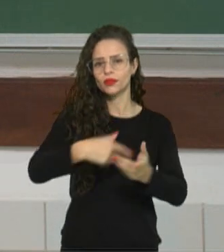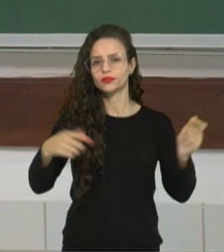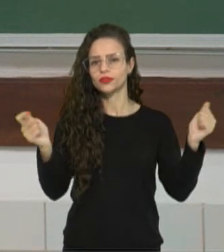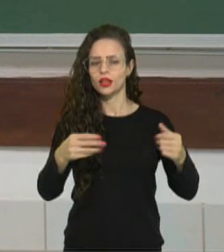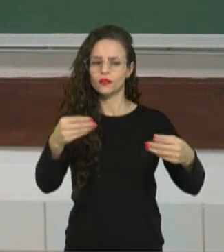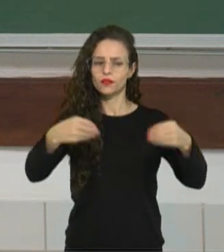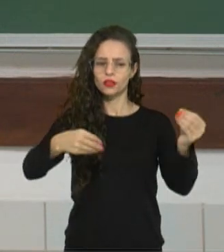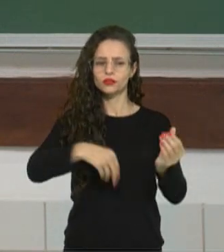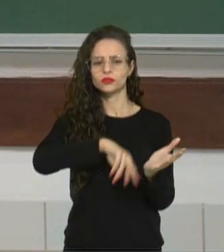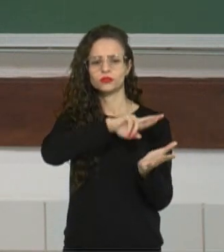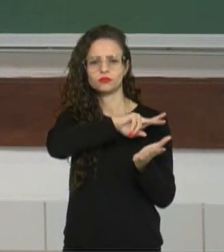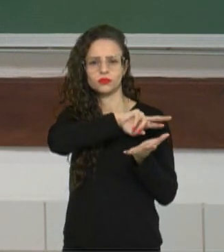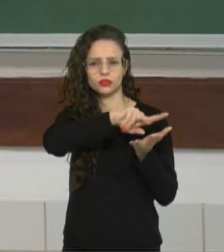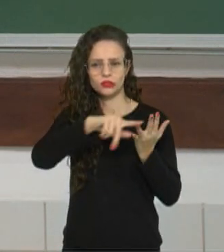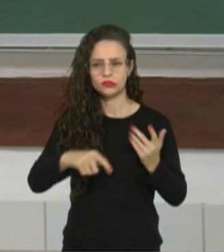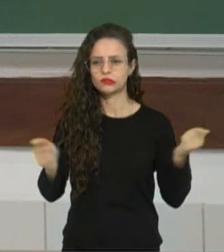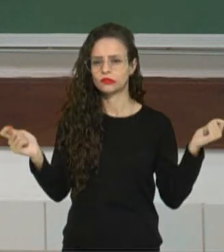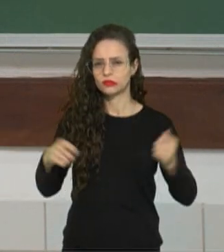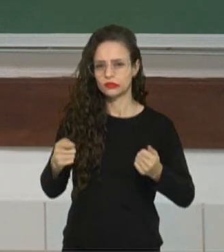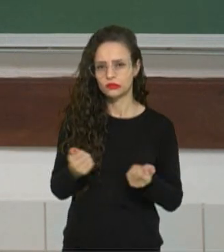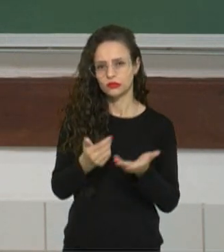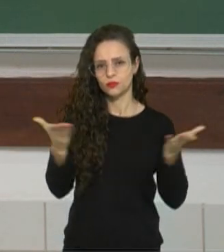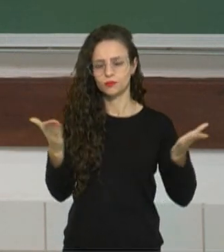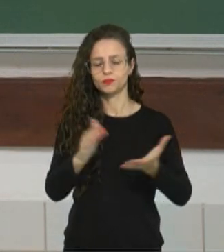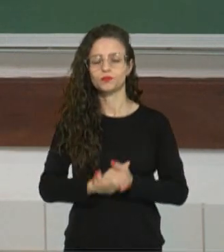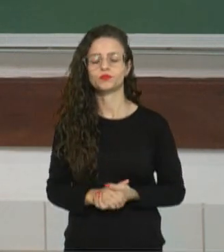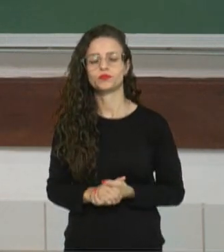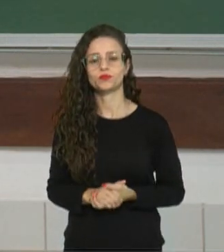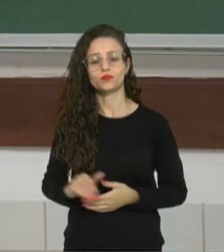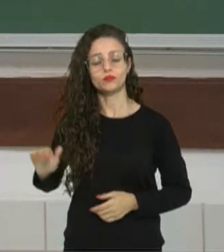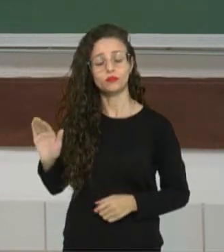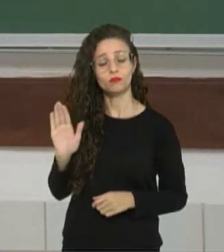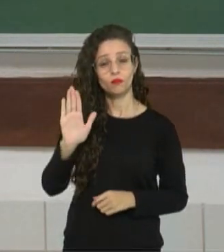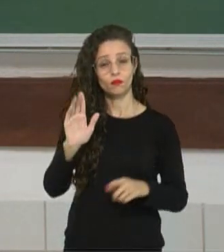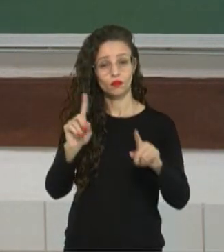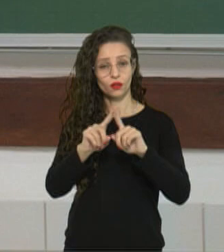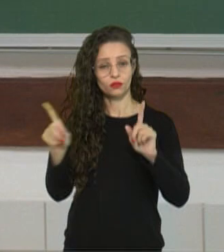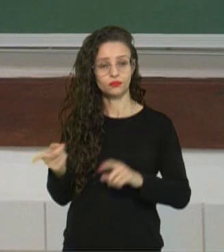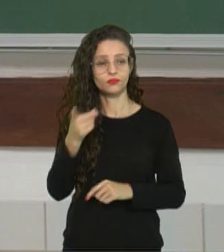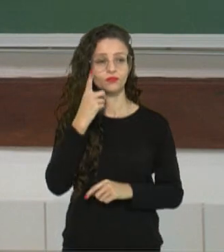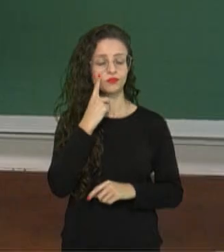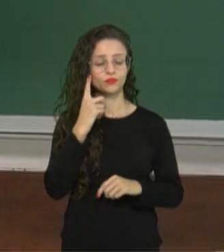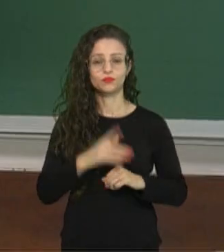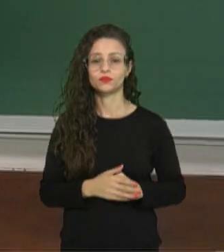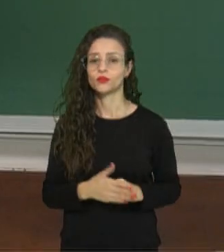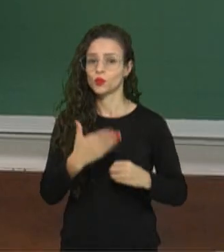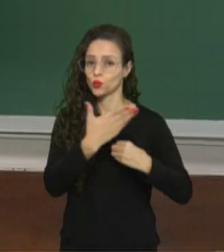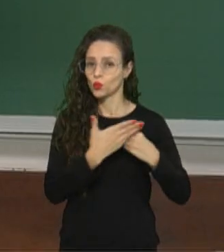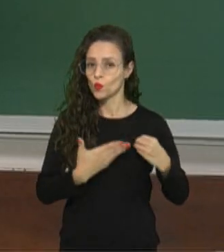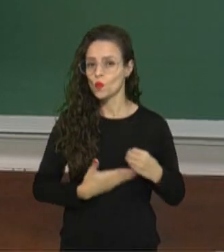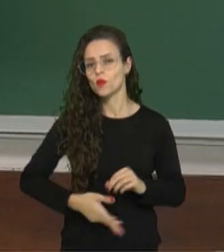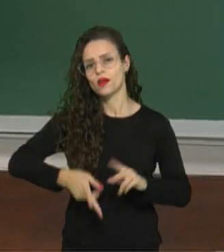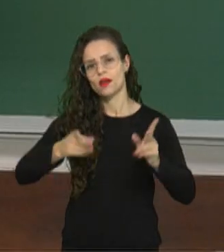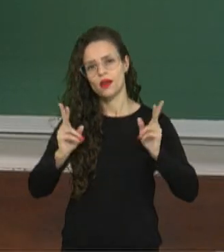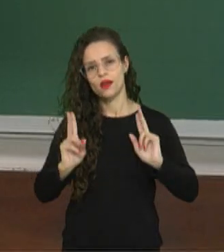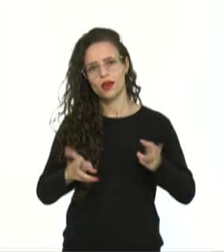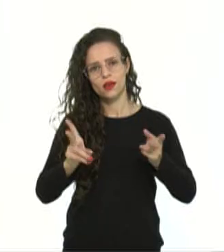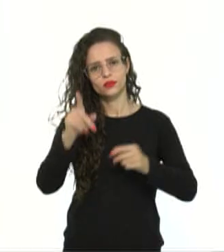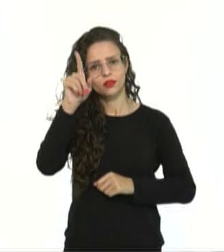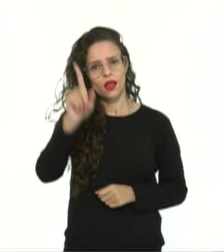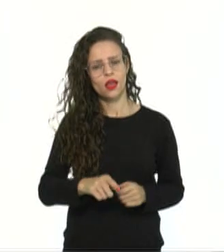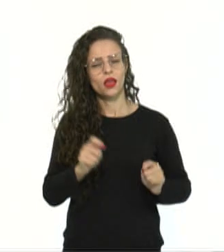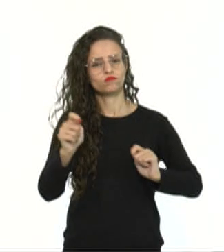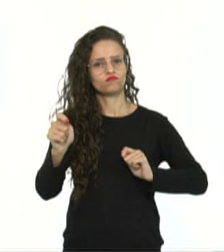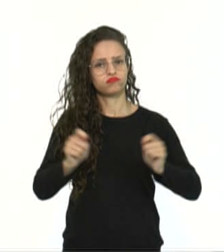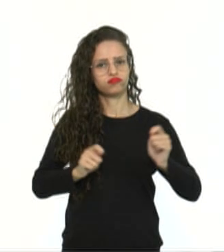é que regulem a vida social. No entanto, olha lá, o Estado continua existindo como